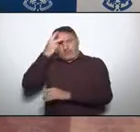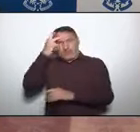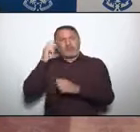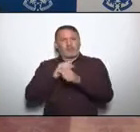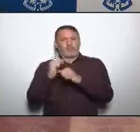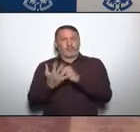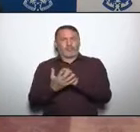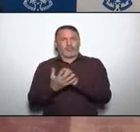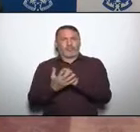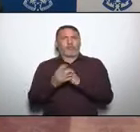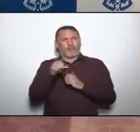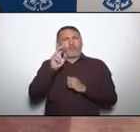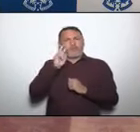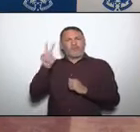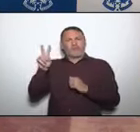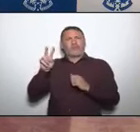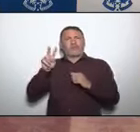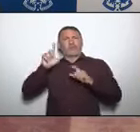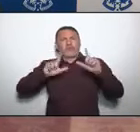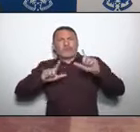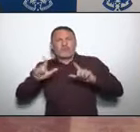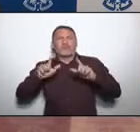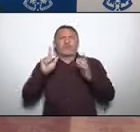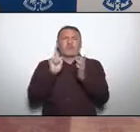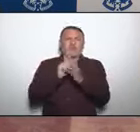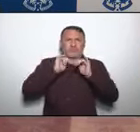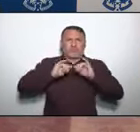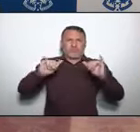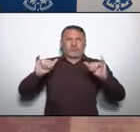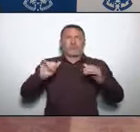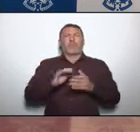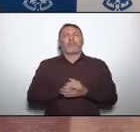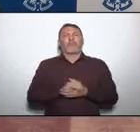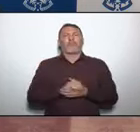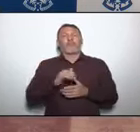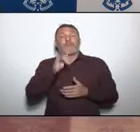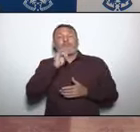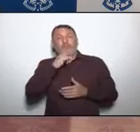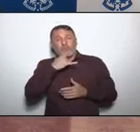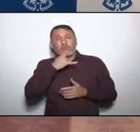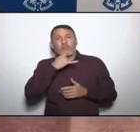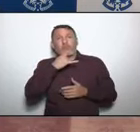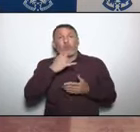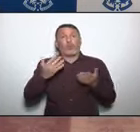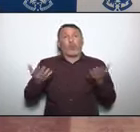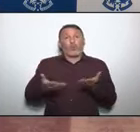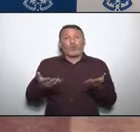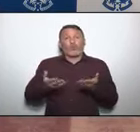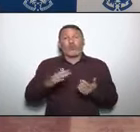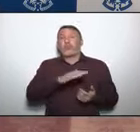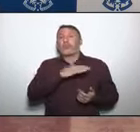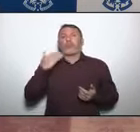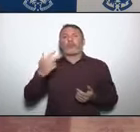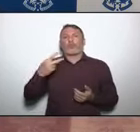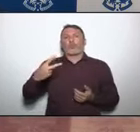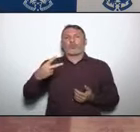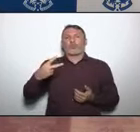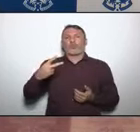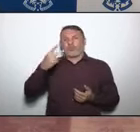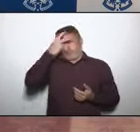têm acompanhado isso, né? Duas pessoas, infelizmente, perderam a vida na data de hoje, né, uma